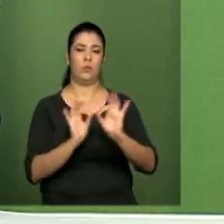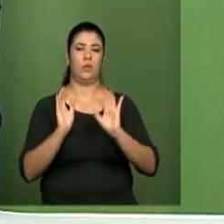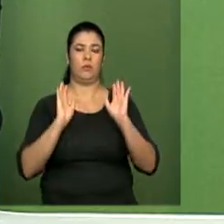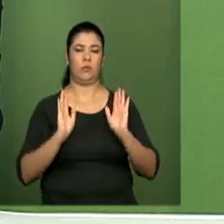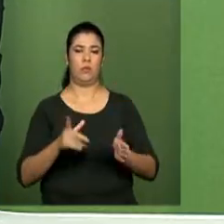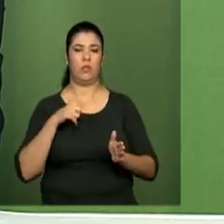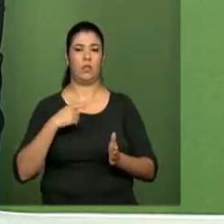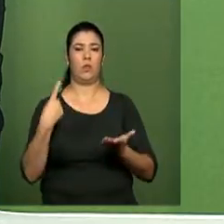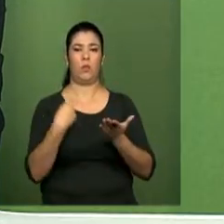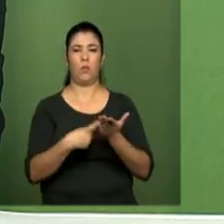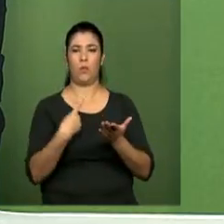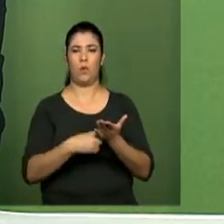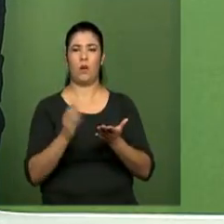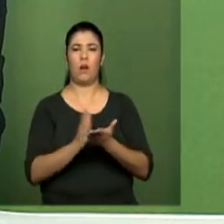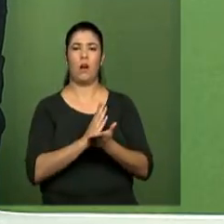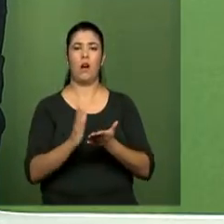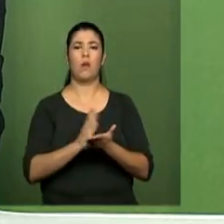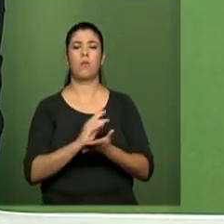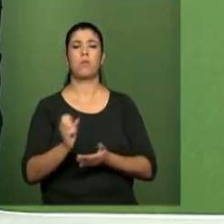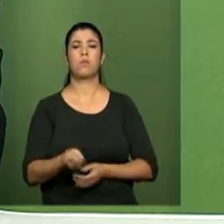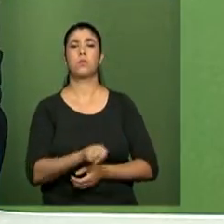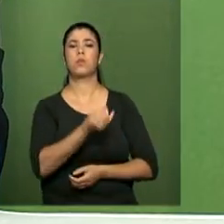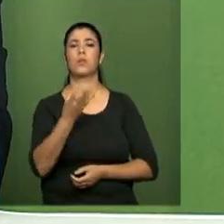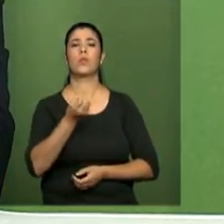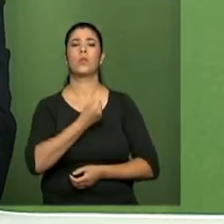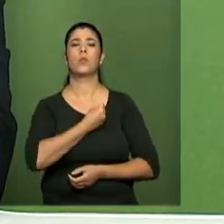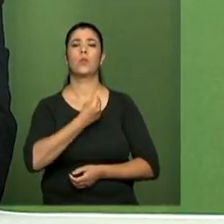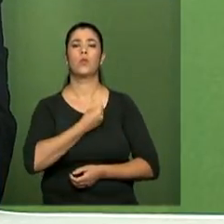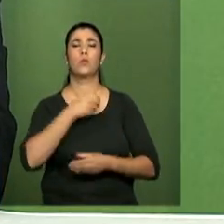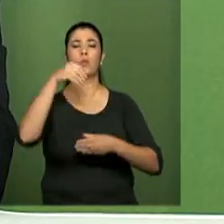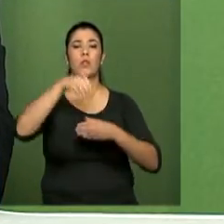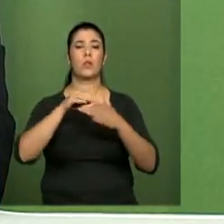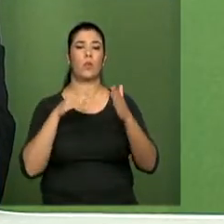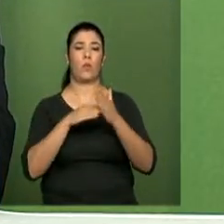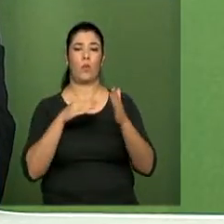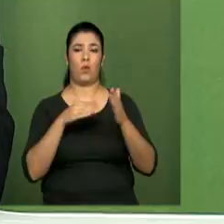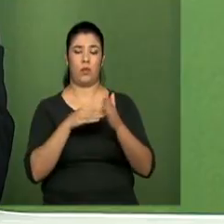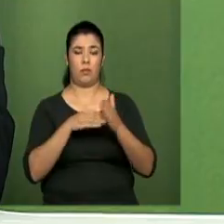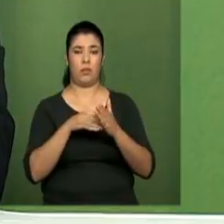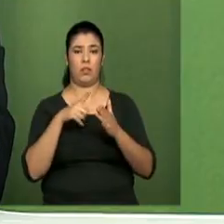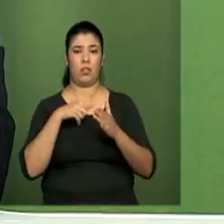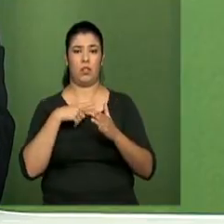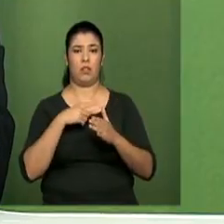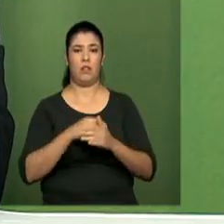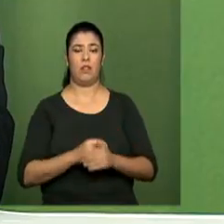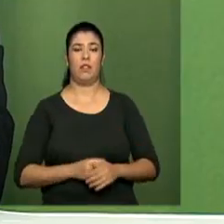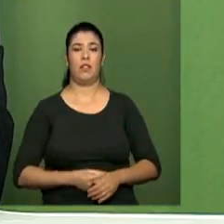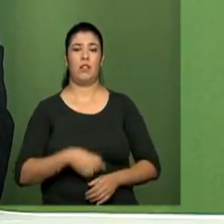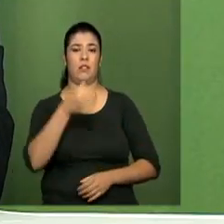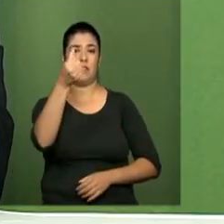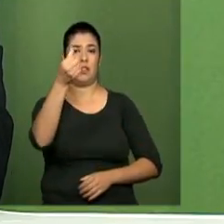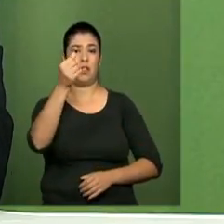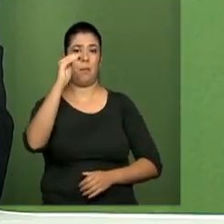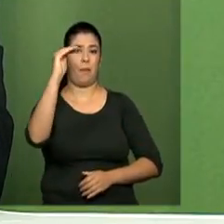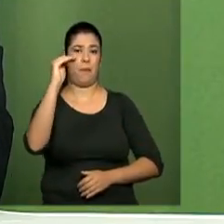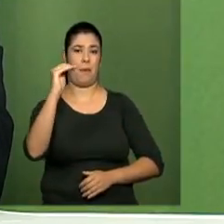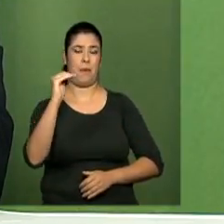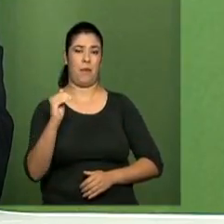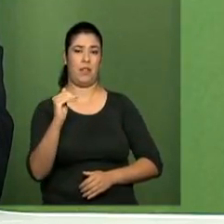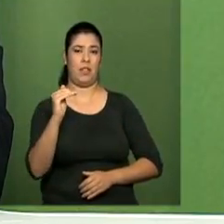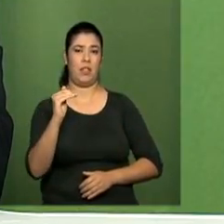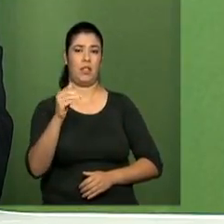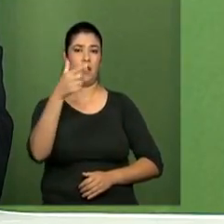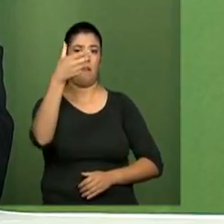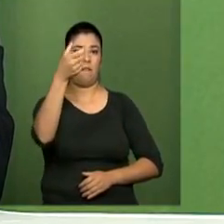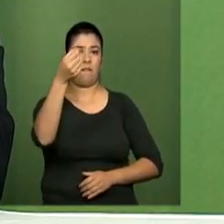acertando só alguns números dentro da rampa e vai cair para seis faixas ou seja das 20 faixas